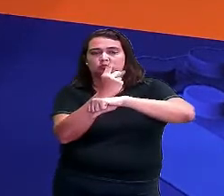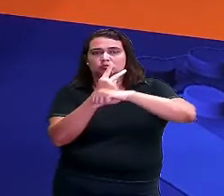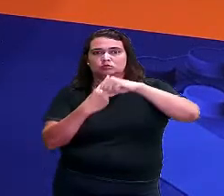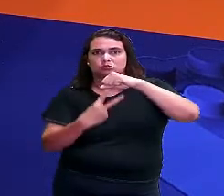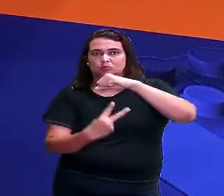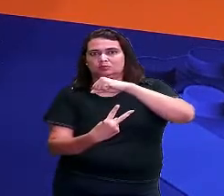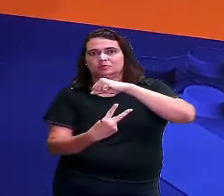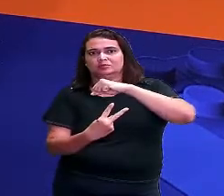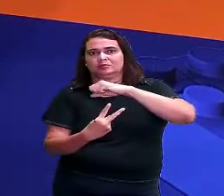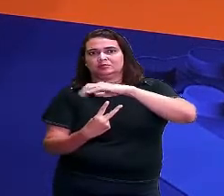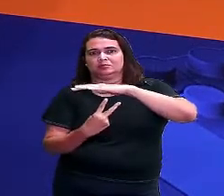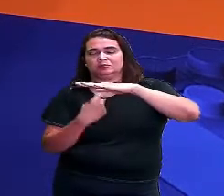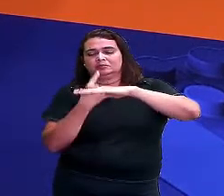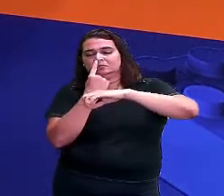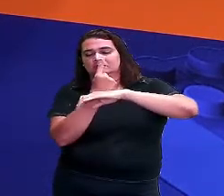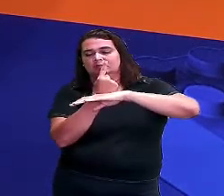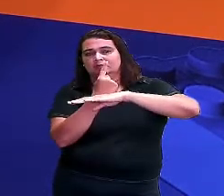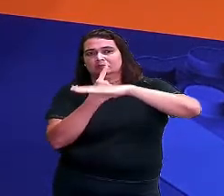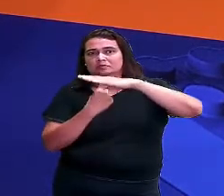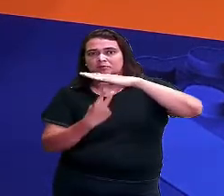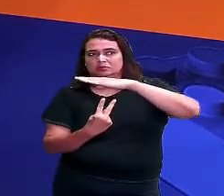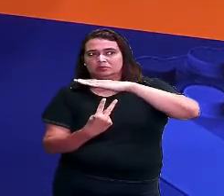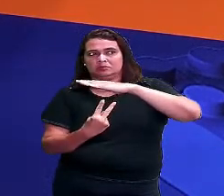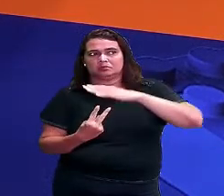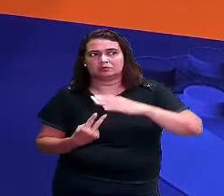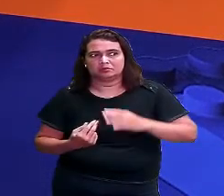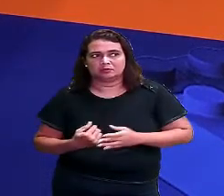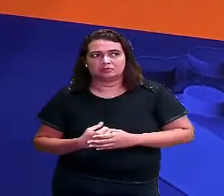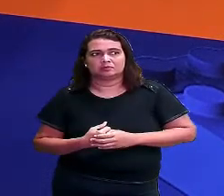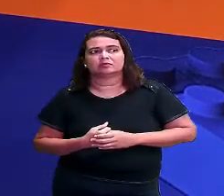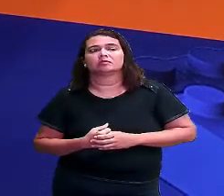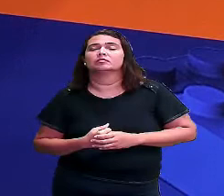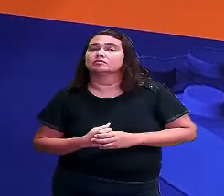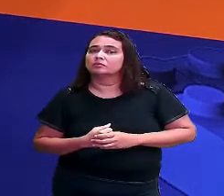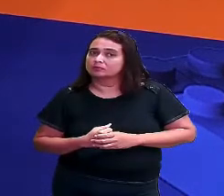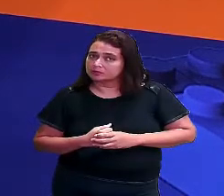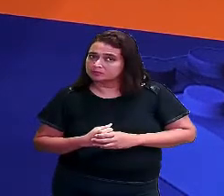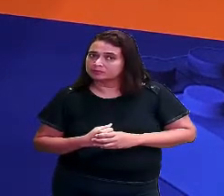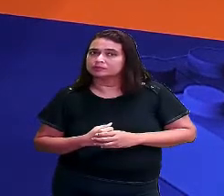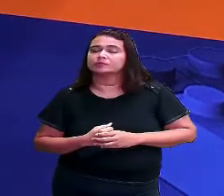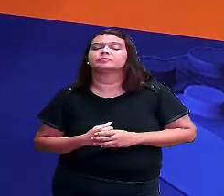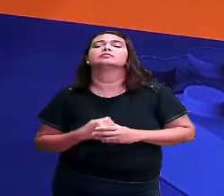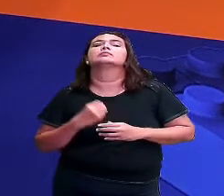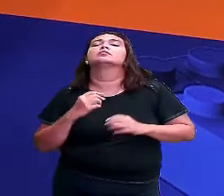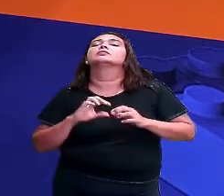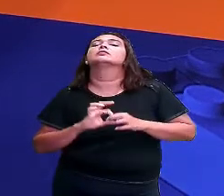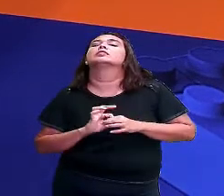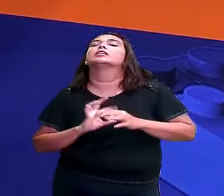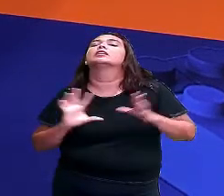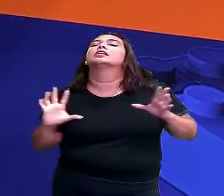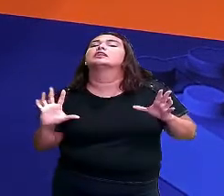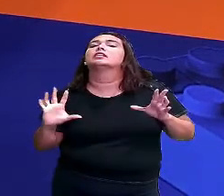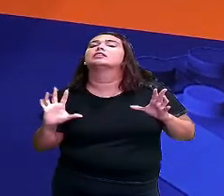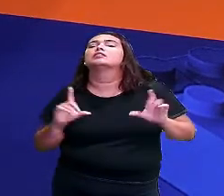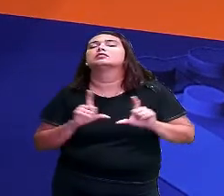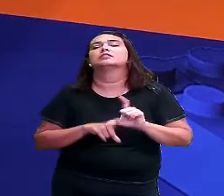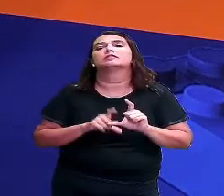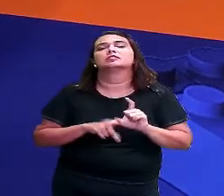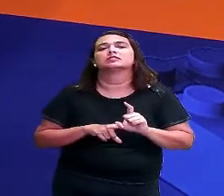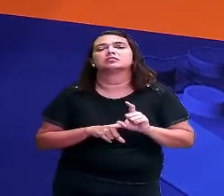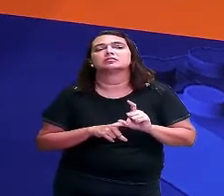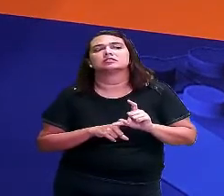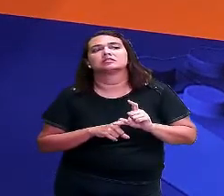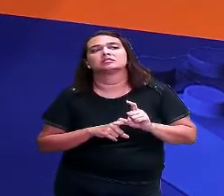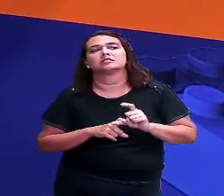Ô, professora, esse evento, ele é independente ou